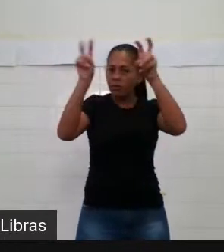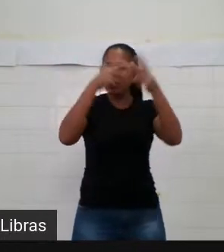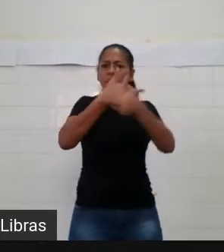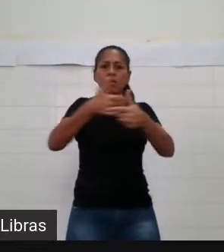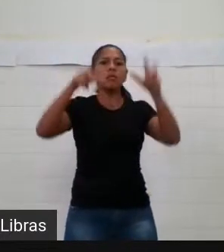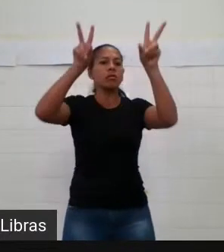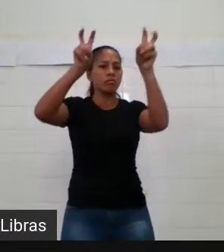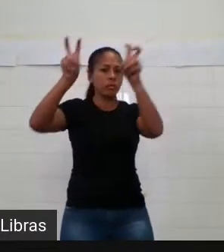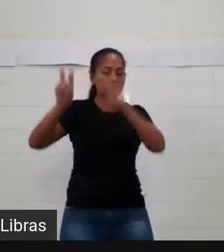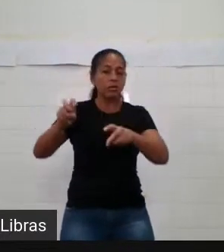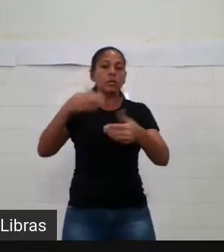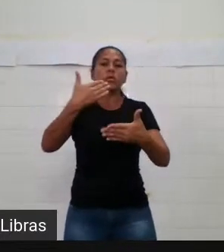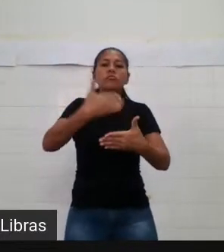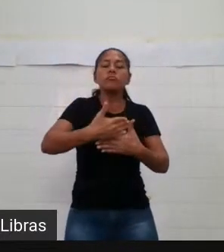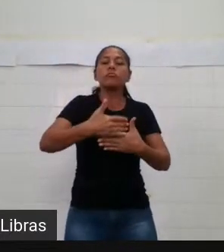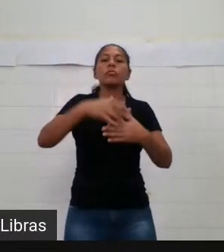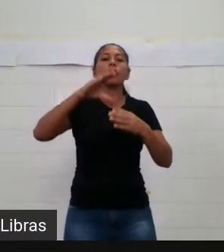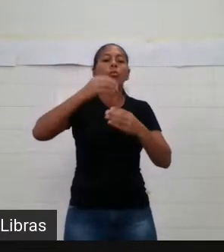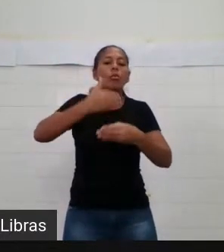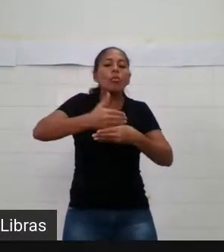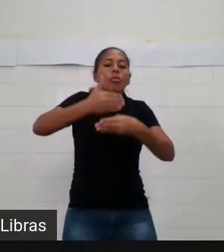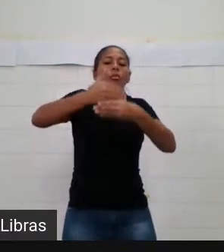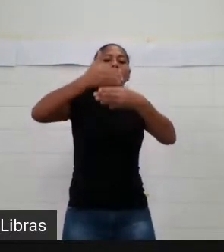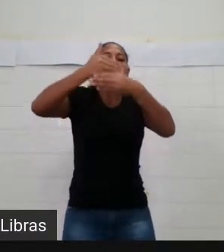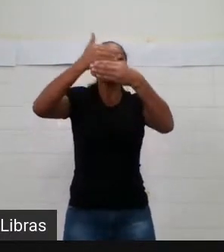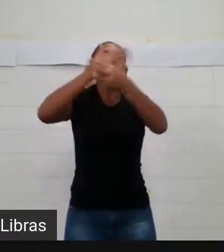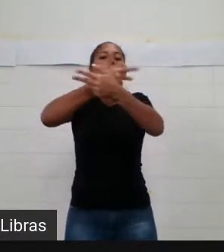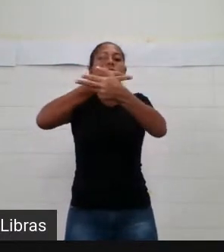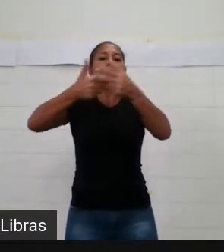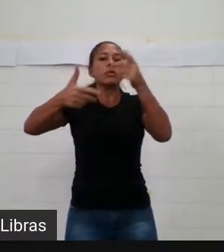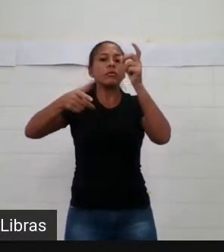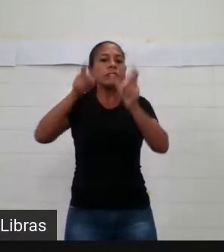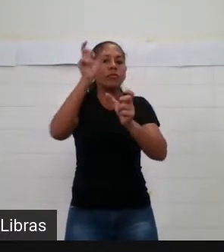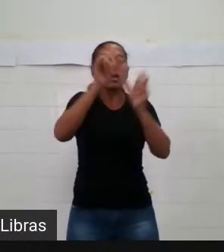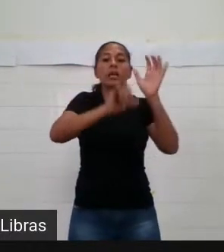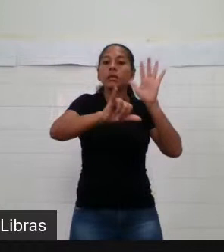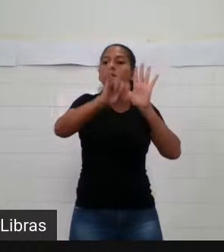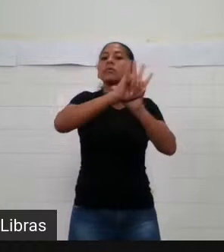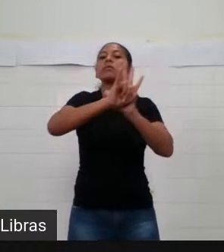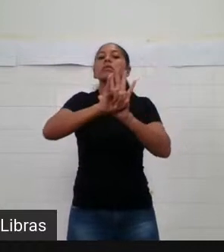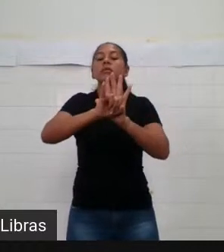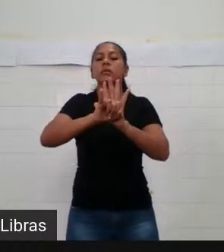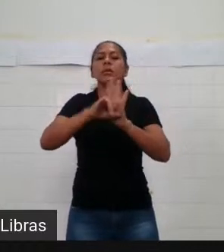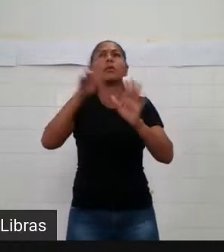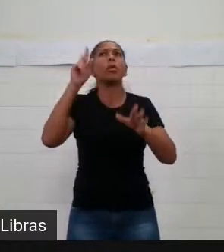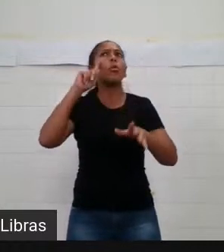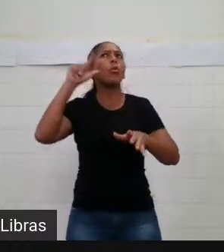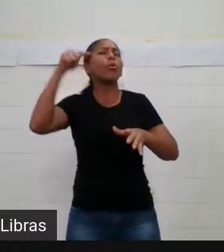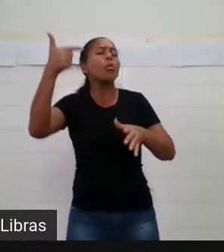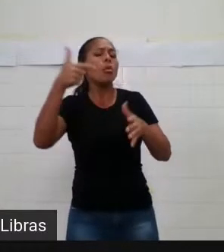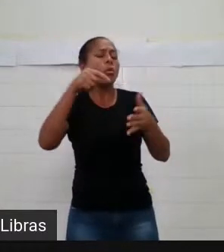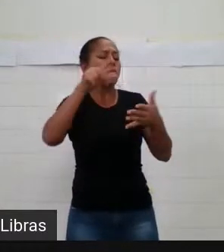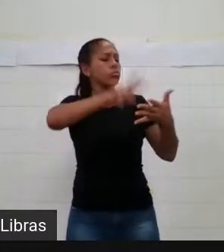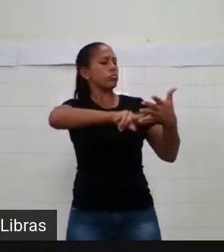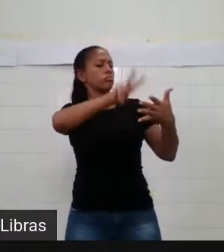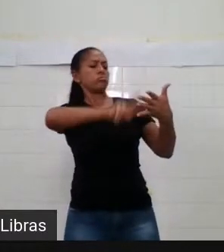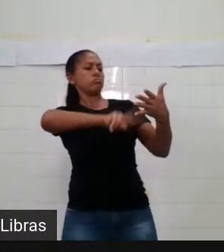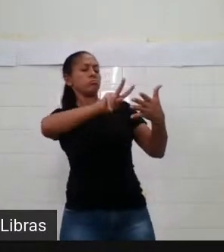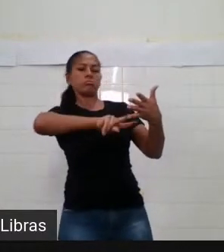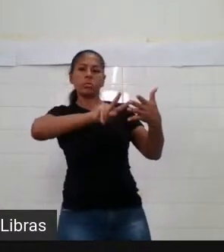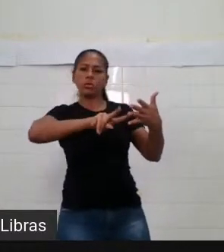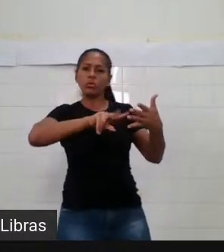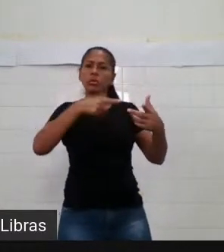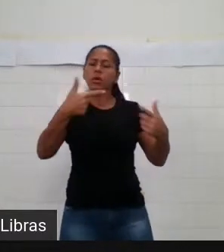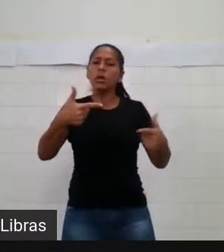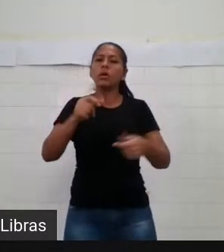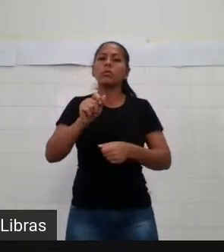a construção da identidade negra. Eu li outro dia uma outra autora chamada Neuza Santos Souza,